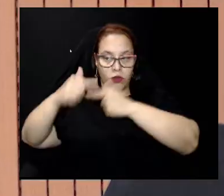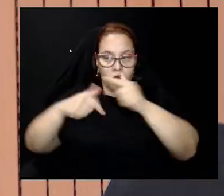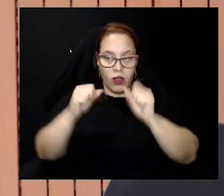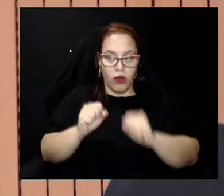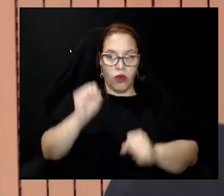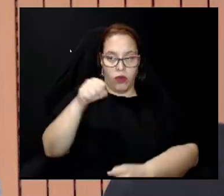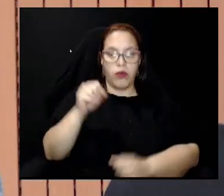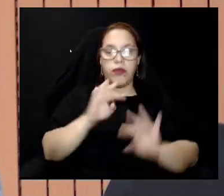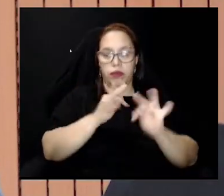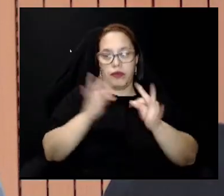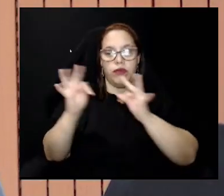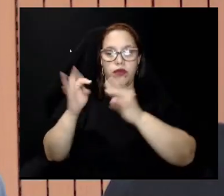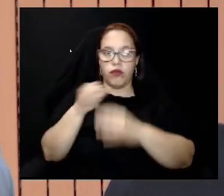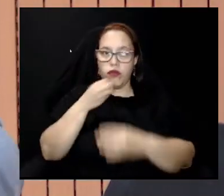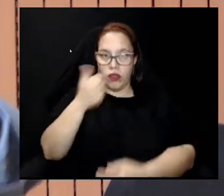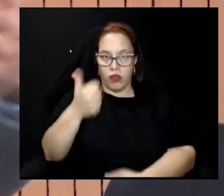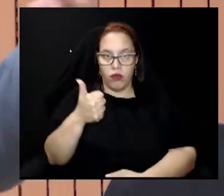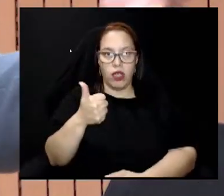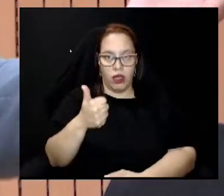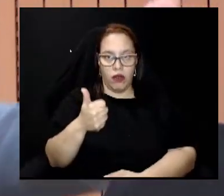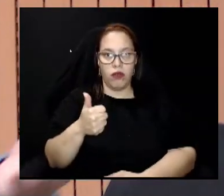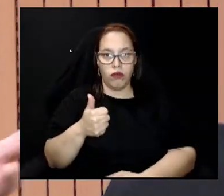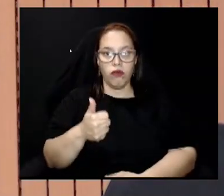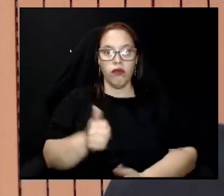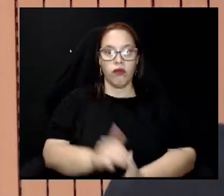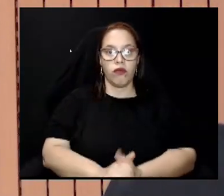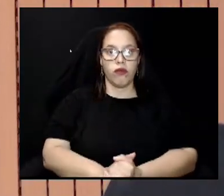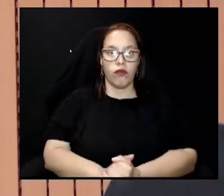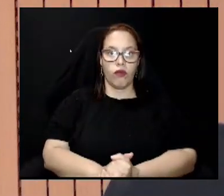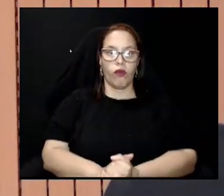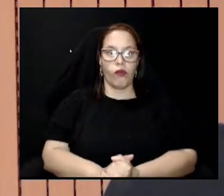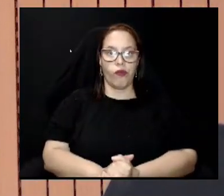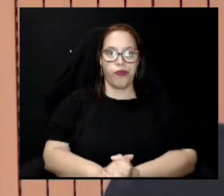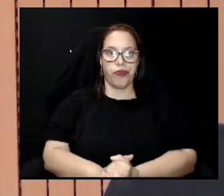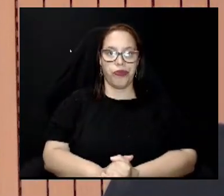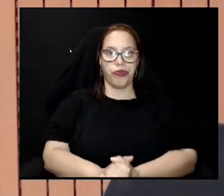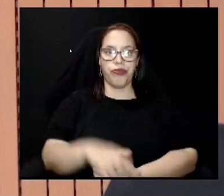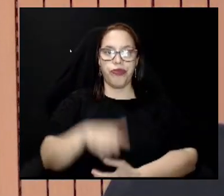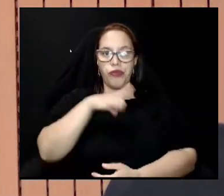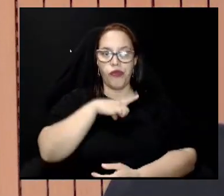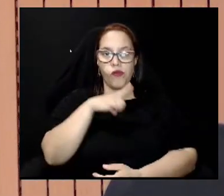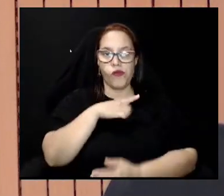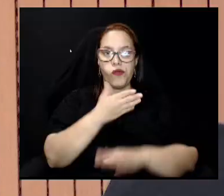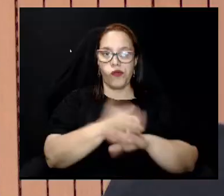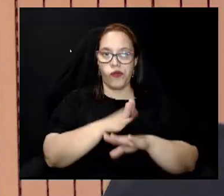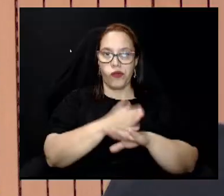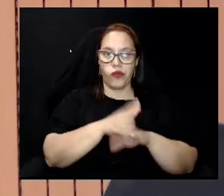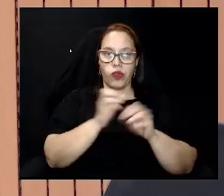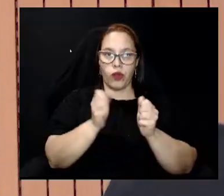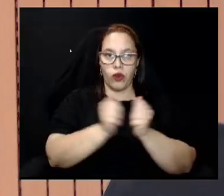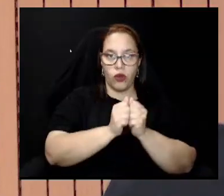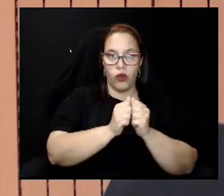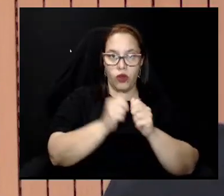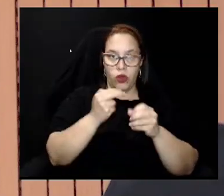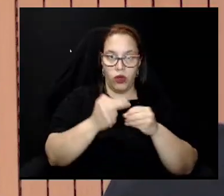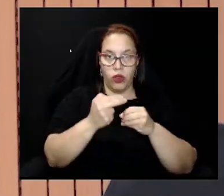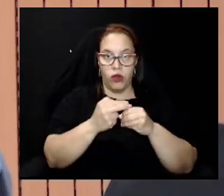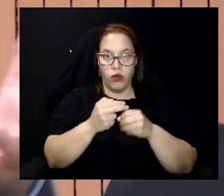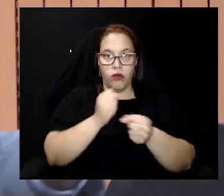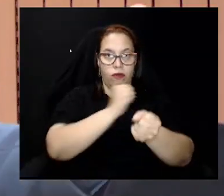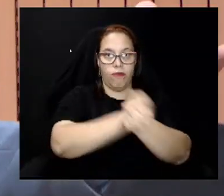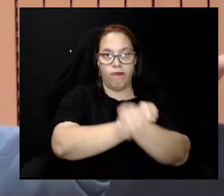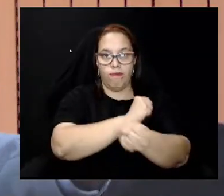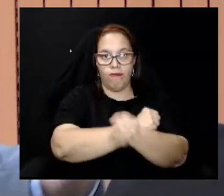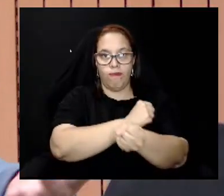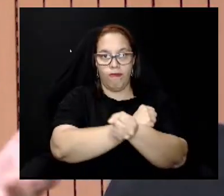nosso favor, né? A gente tem uma amostra na nossa prática junto à Unicamp que é um pouco viciada, porque lá nós estamos com todos os